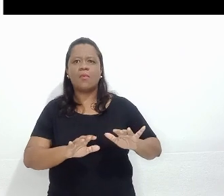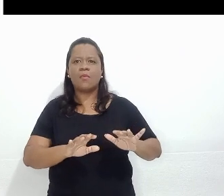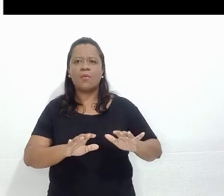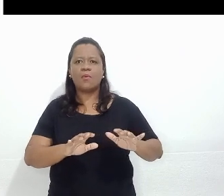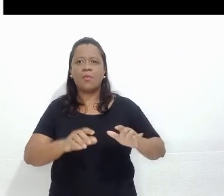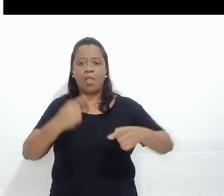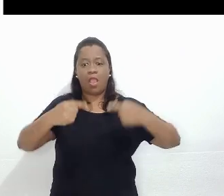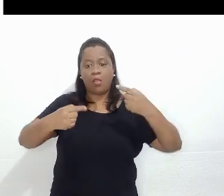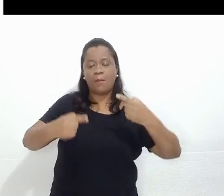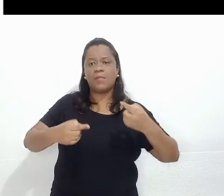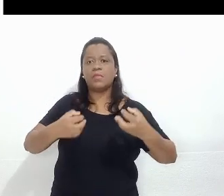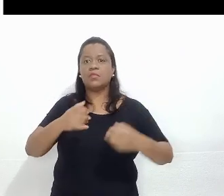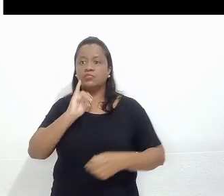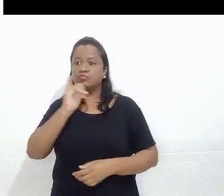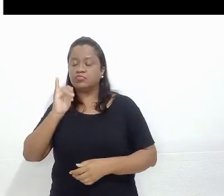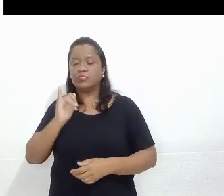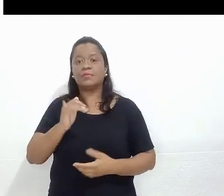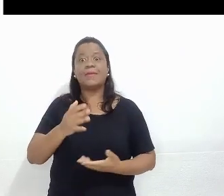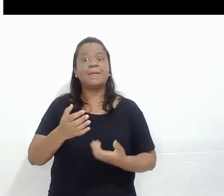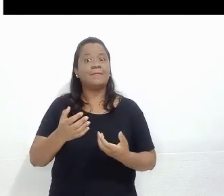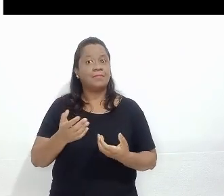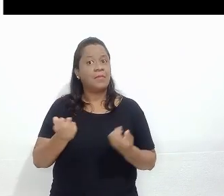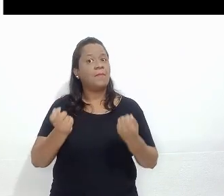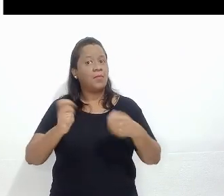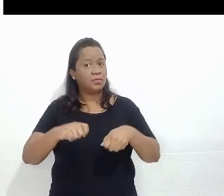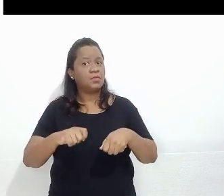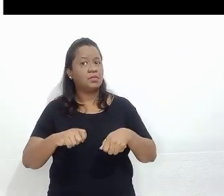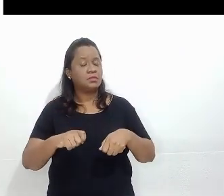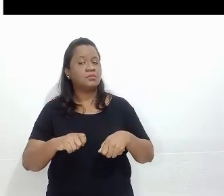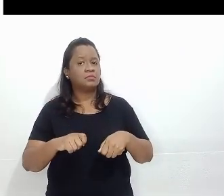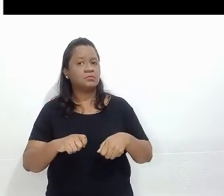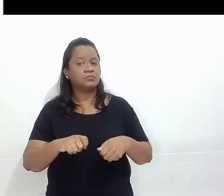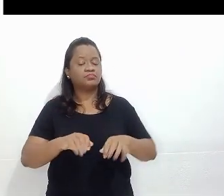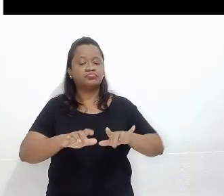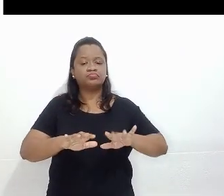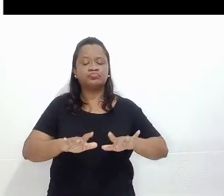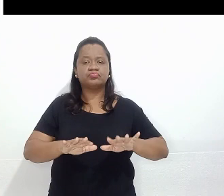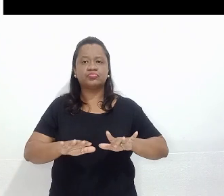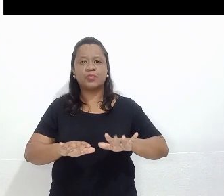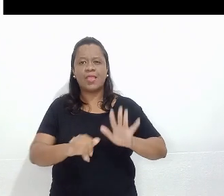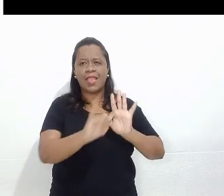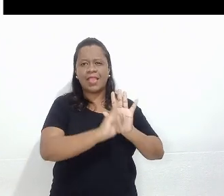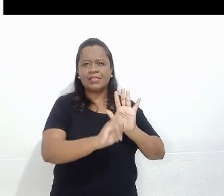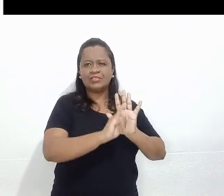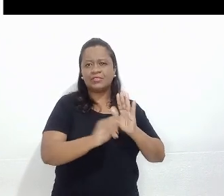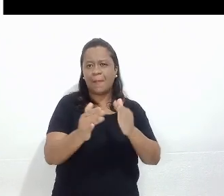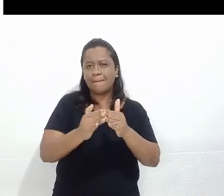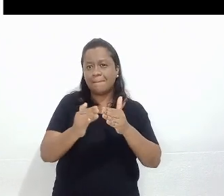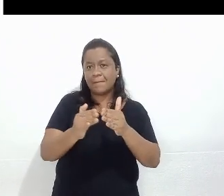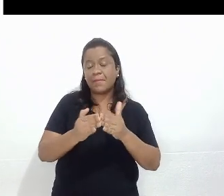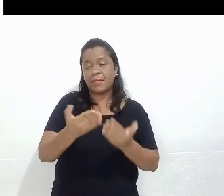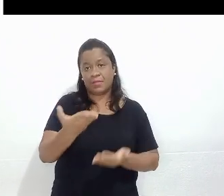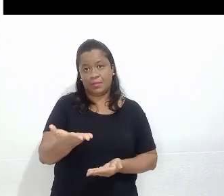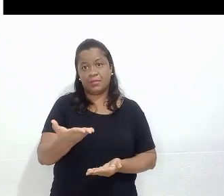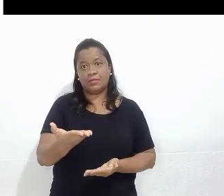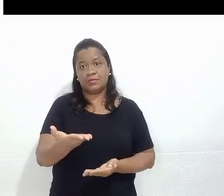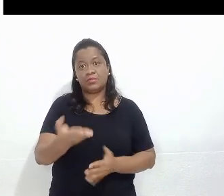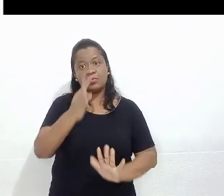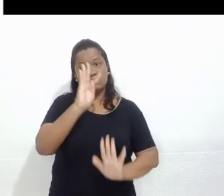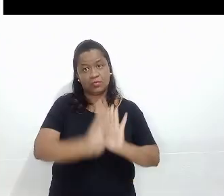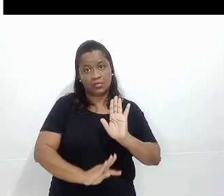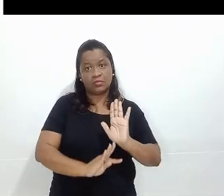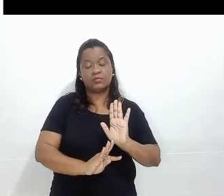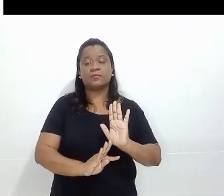você vai poder preencher tudo que um edital solicita de você, tá? Você vai